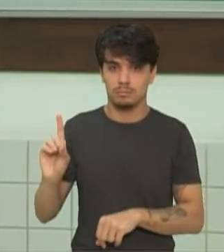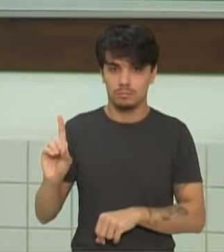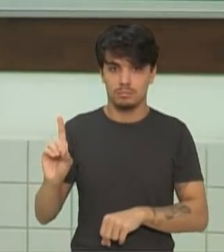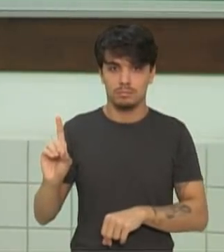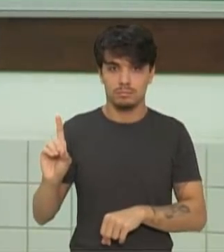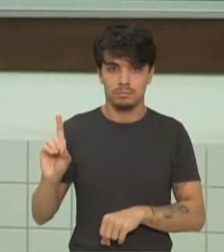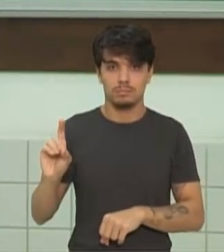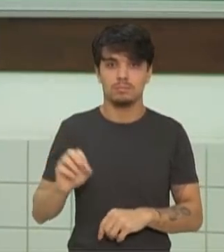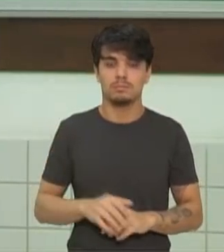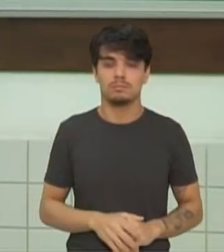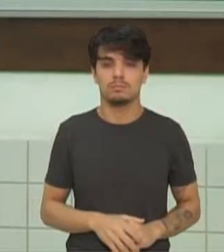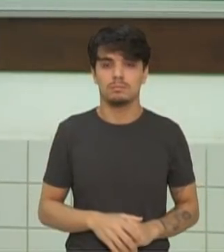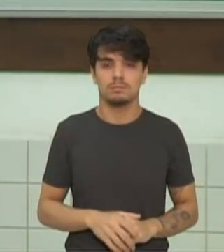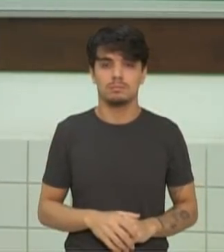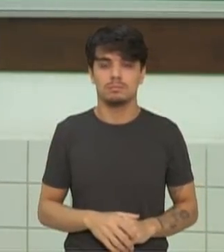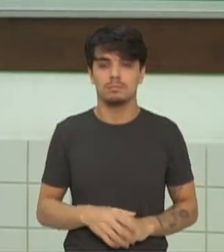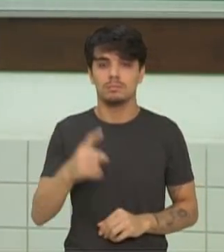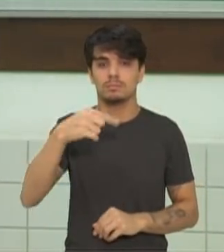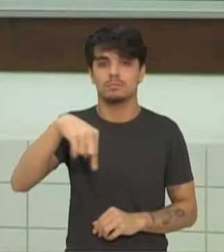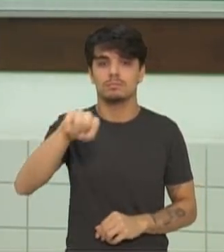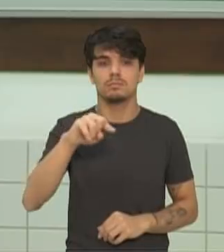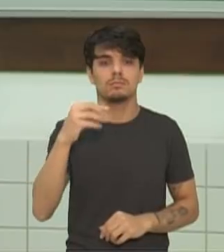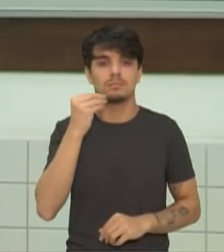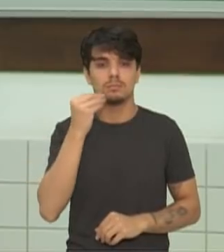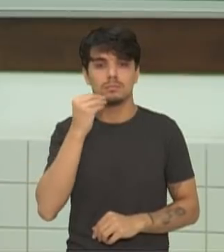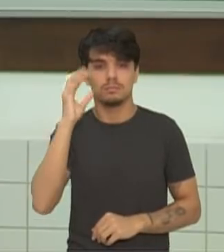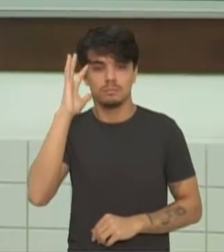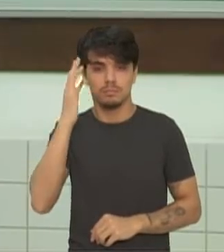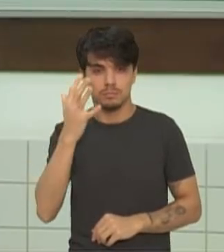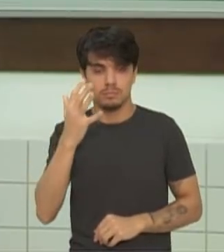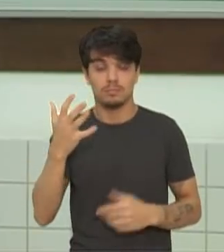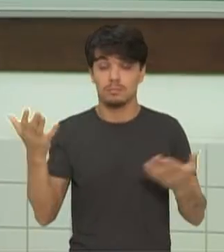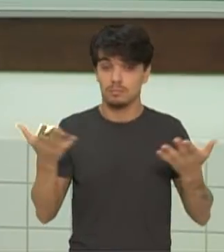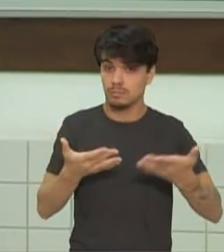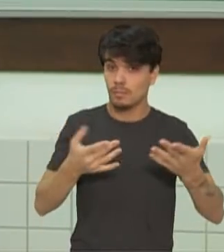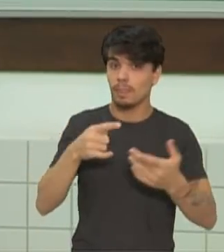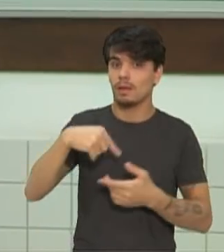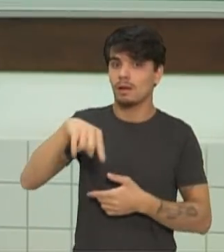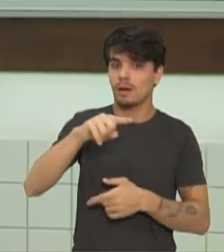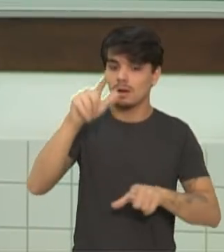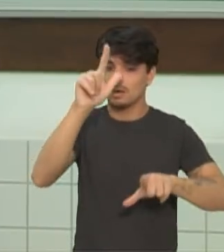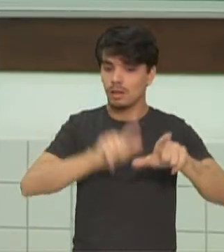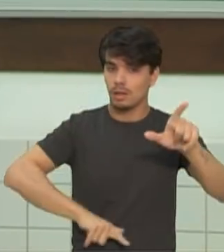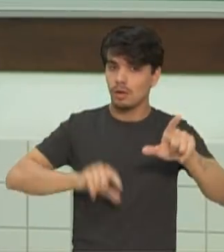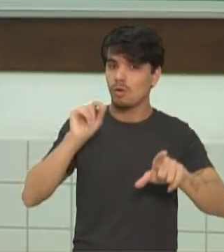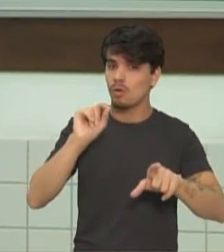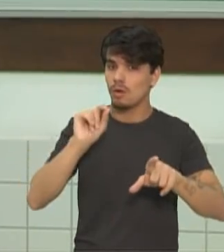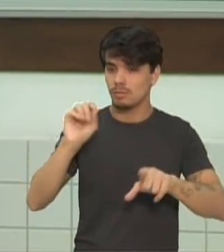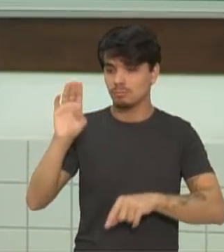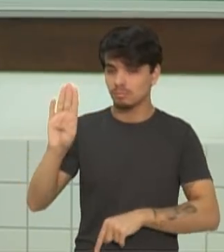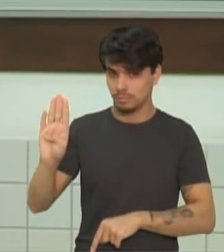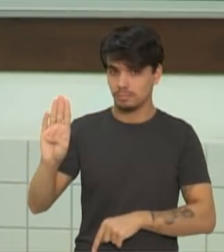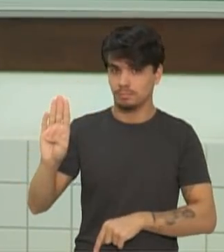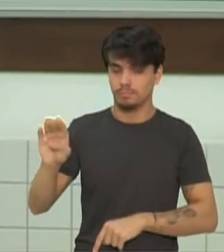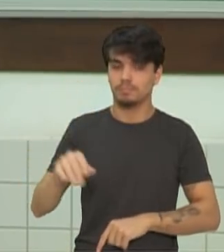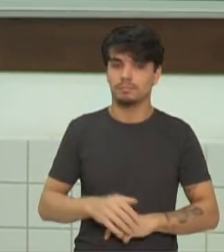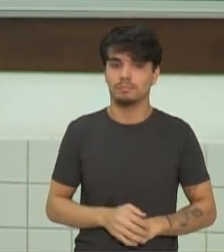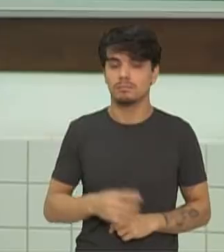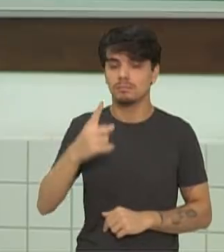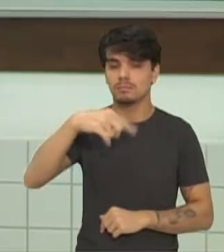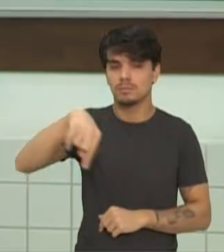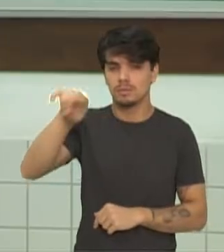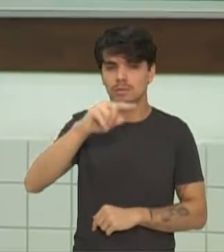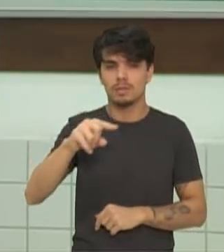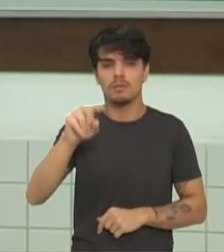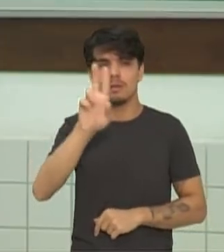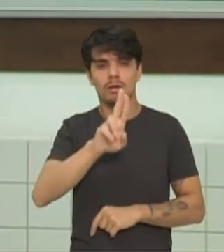de dado, vocês vão tentar resolver. Só que agora na incógnita B, né? Então, vocês